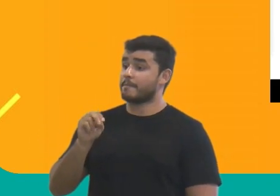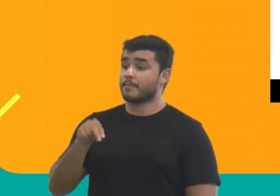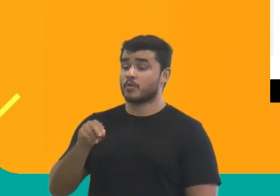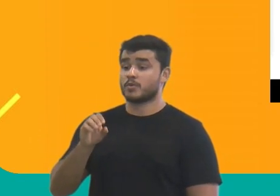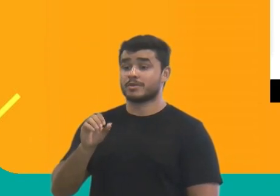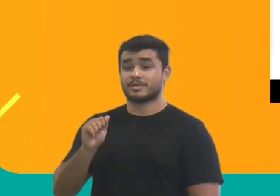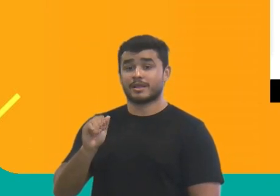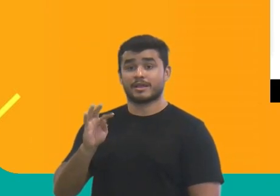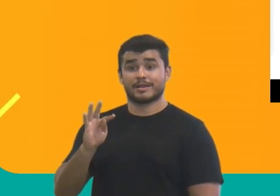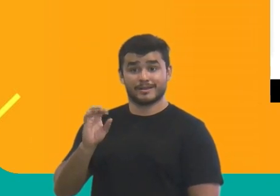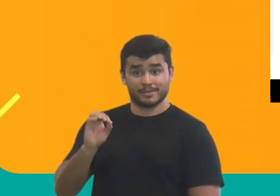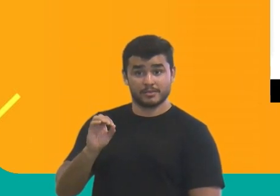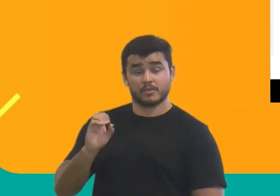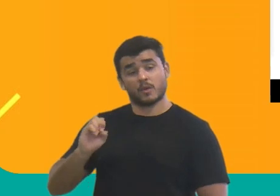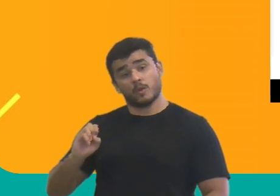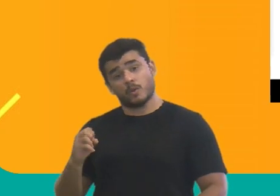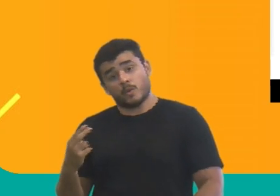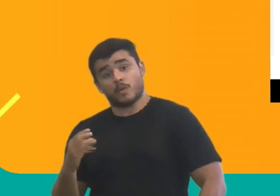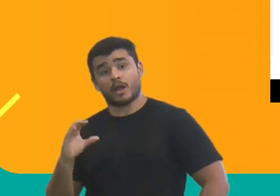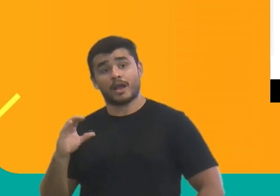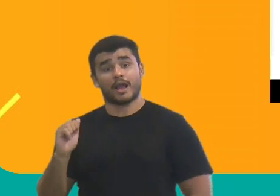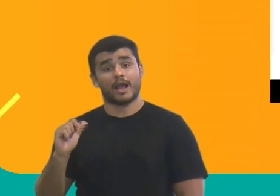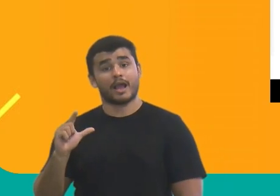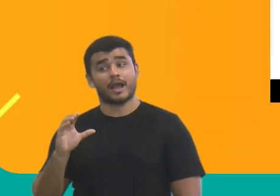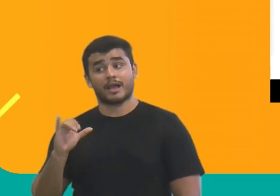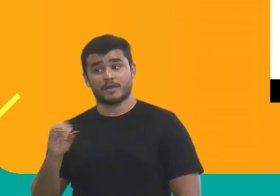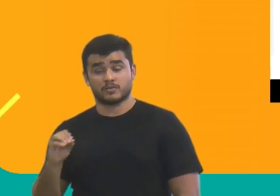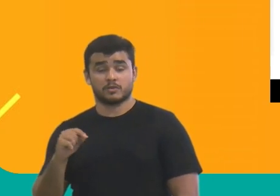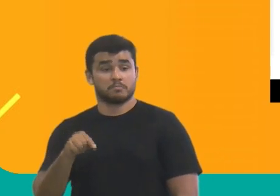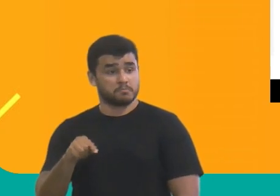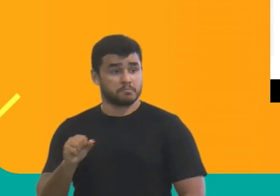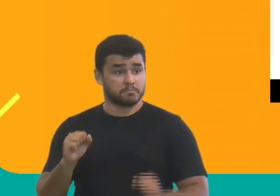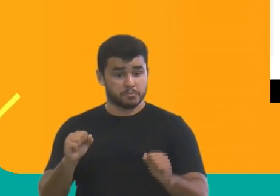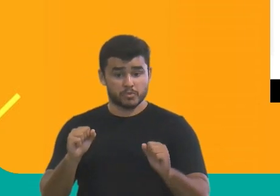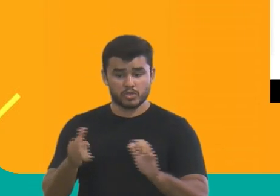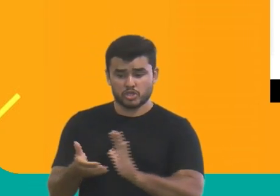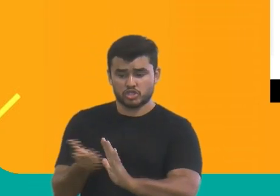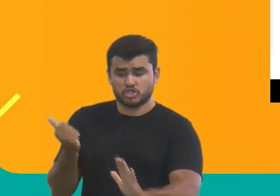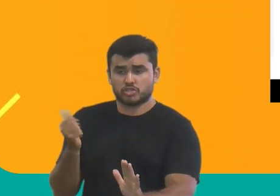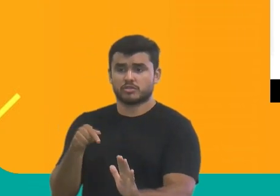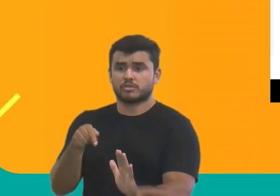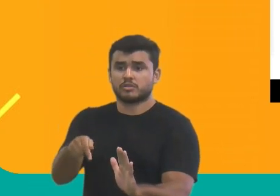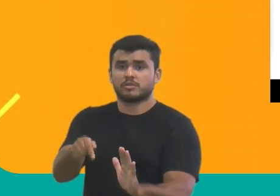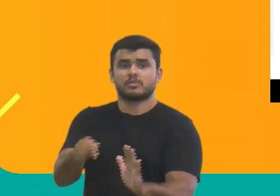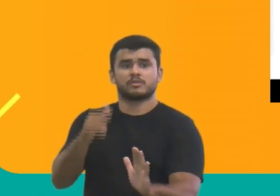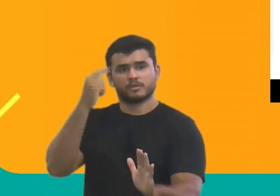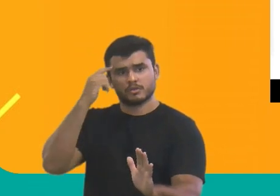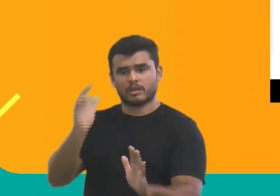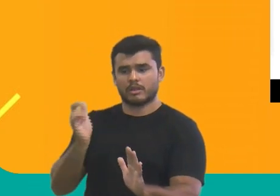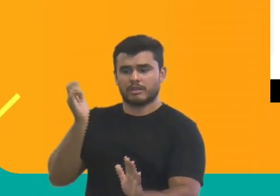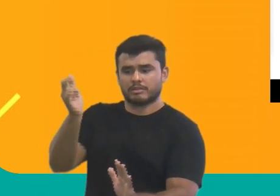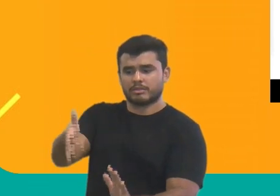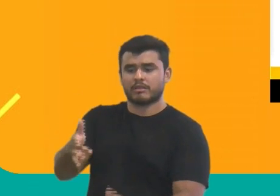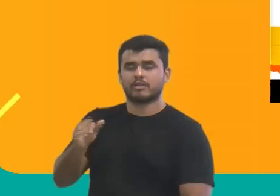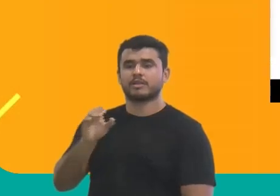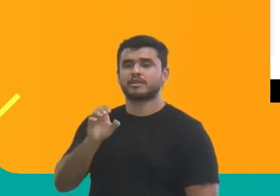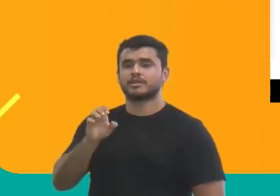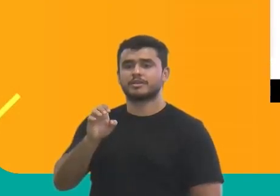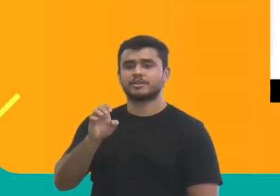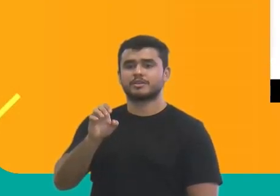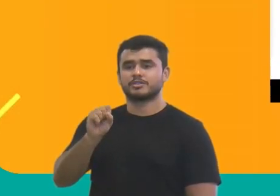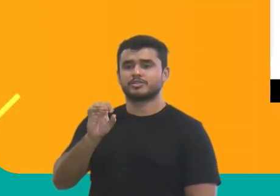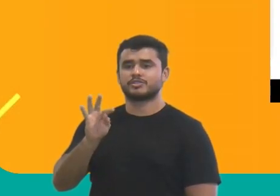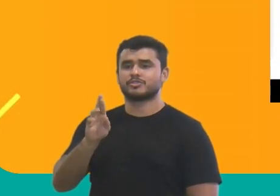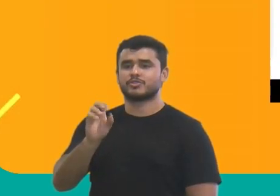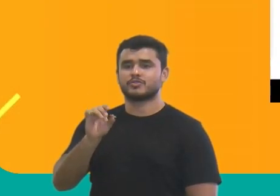cálcio pode ser retirado dos processos biológicos e ser implementado o estrôncio.